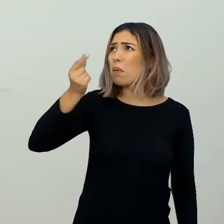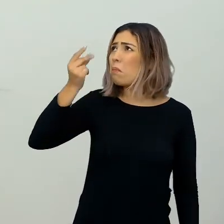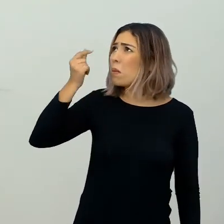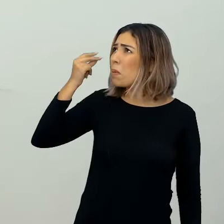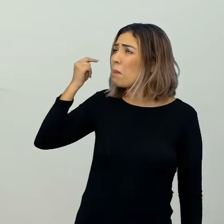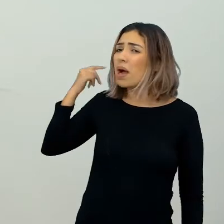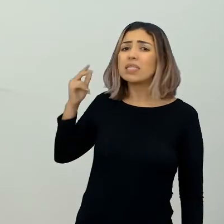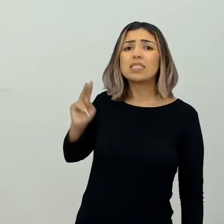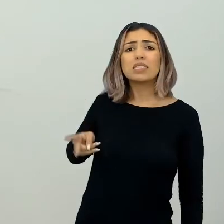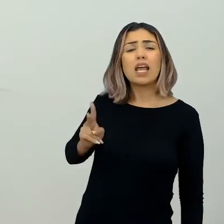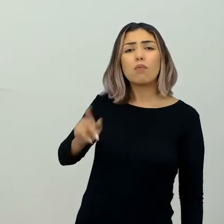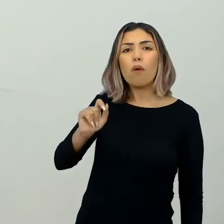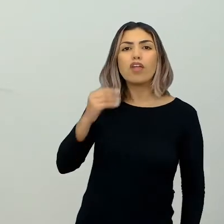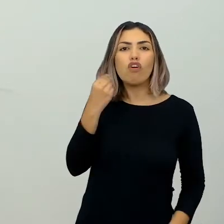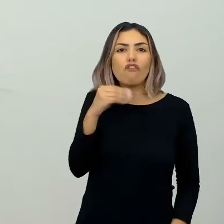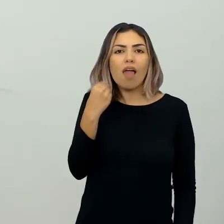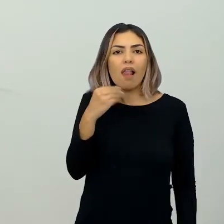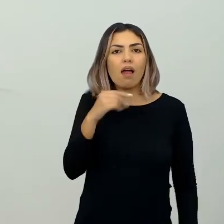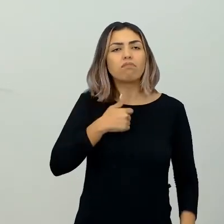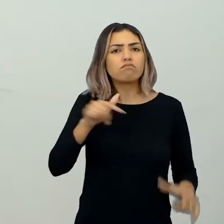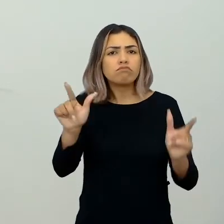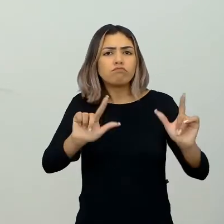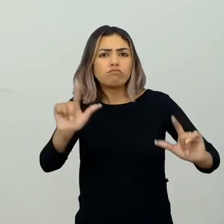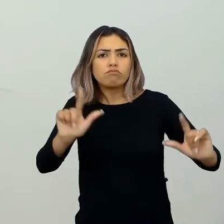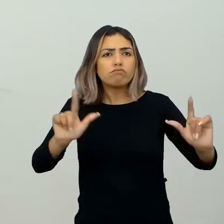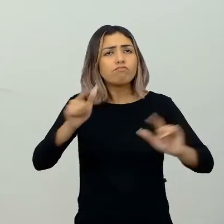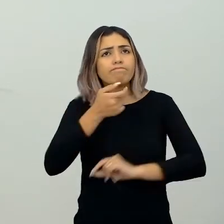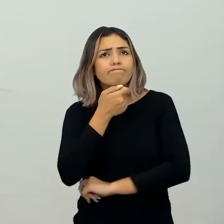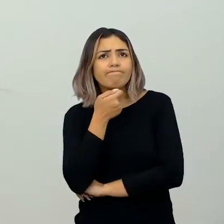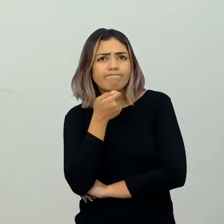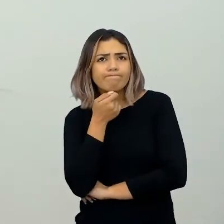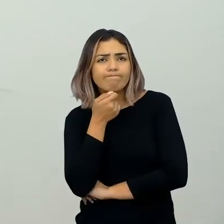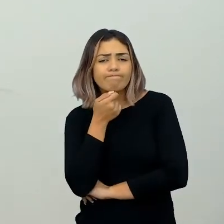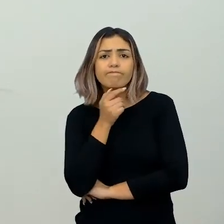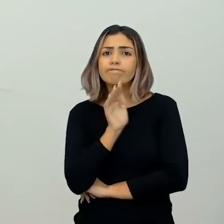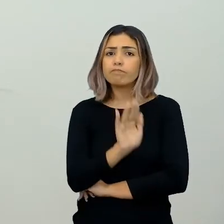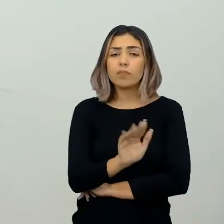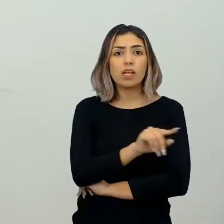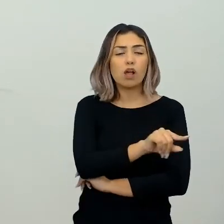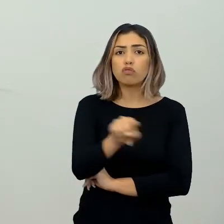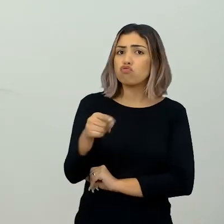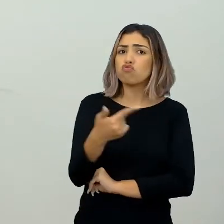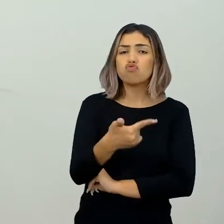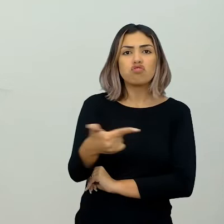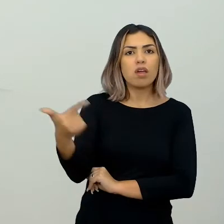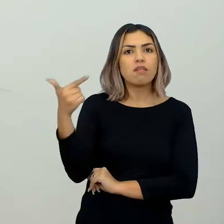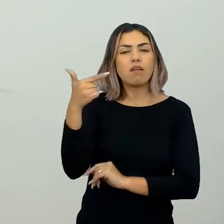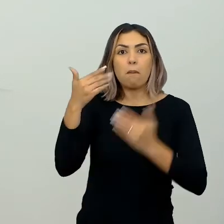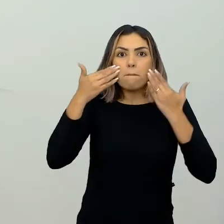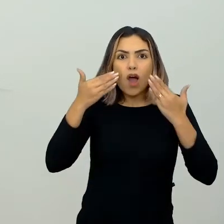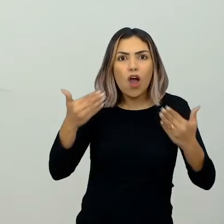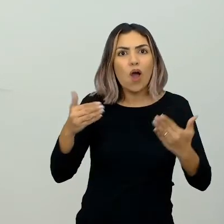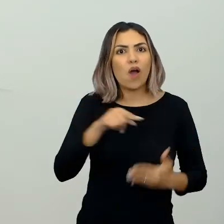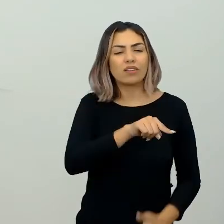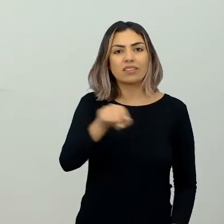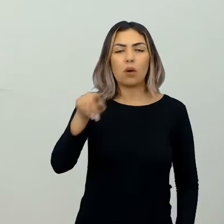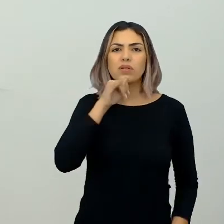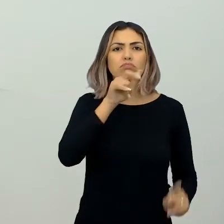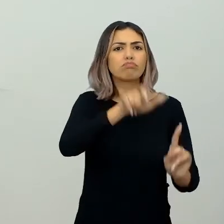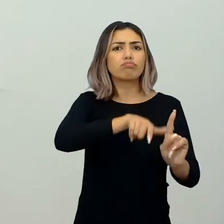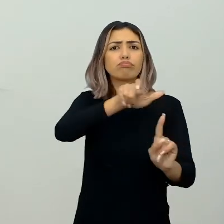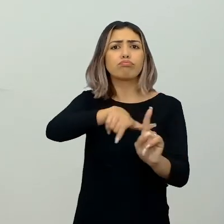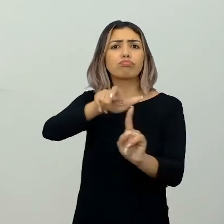assistíamos novelas, e essas novelas, elas não tinham essas cotas, né? Enfim, todos os